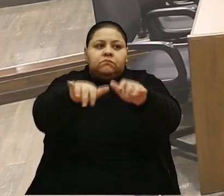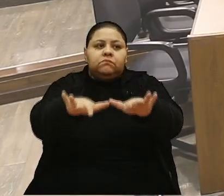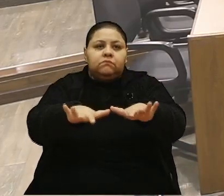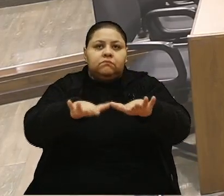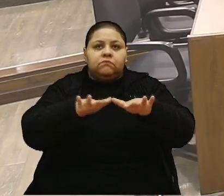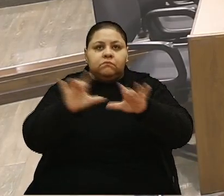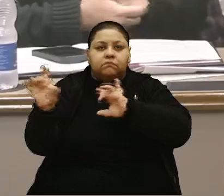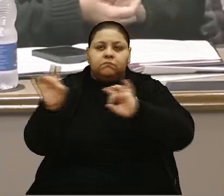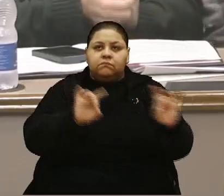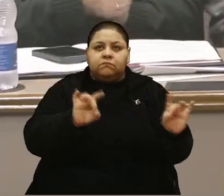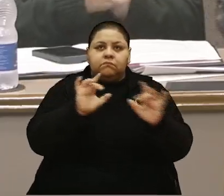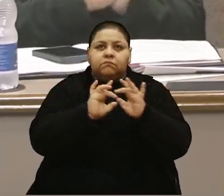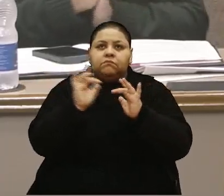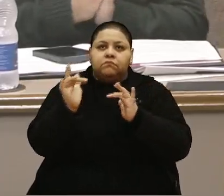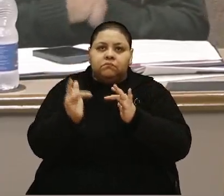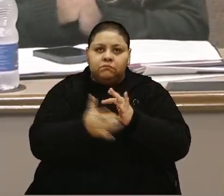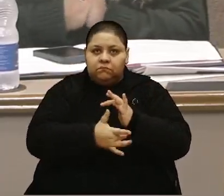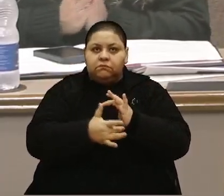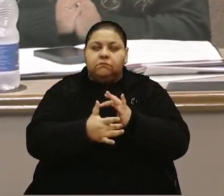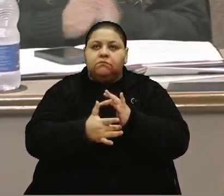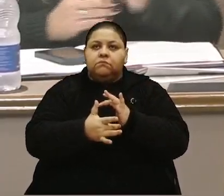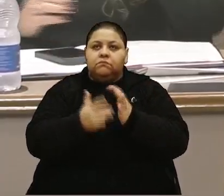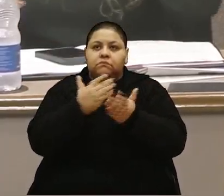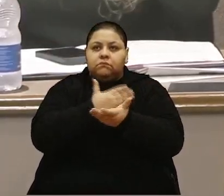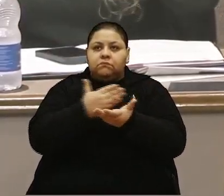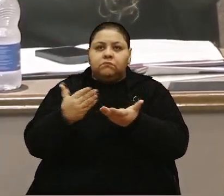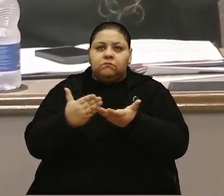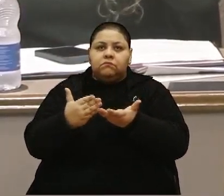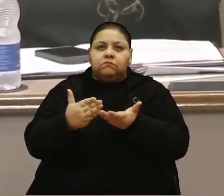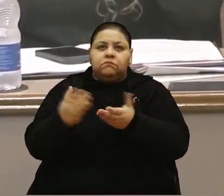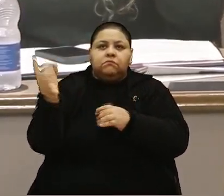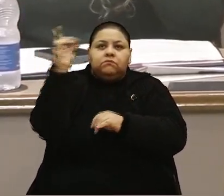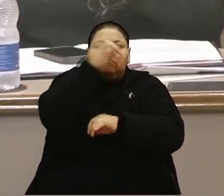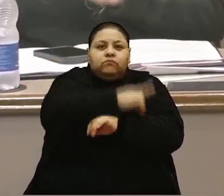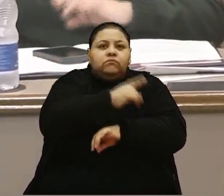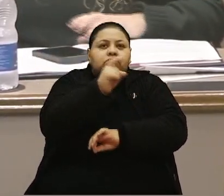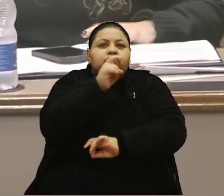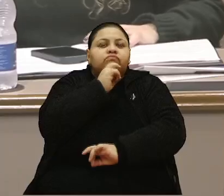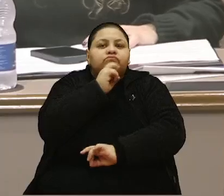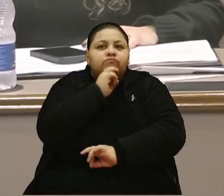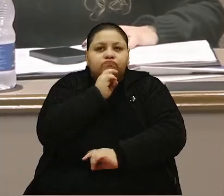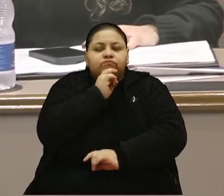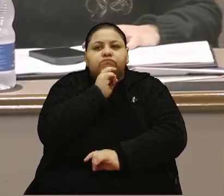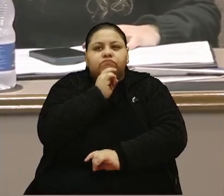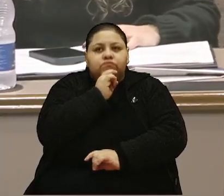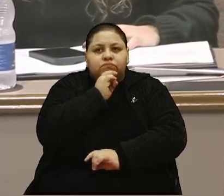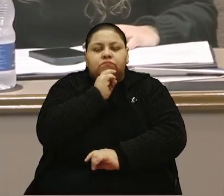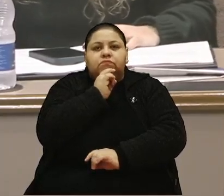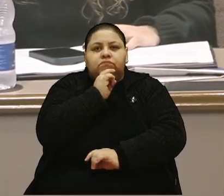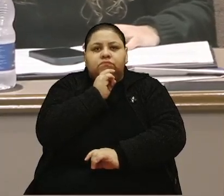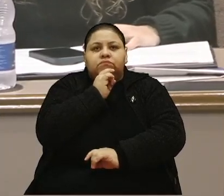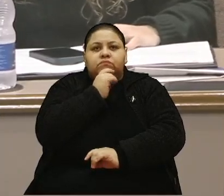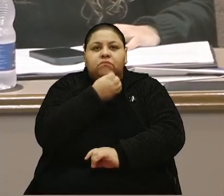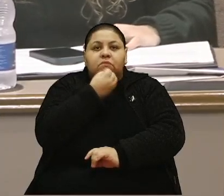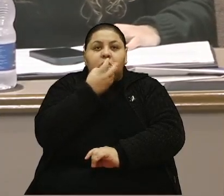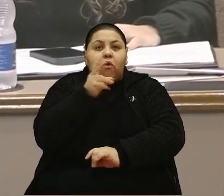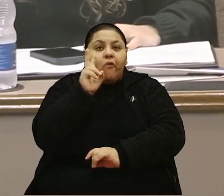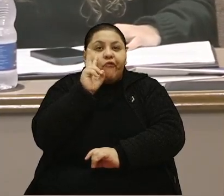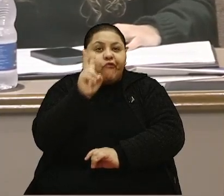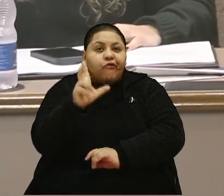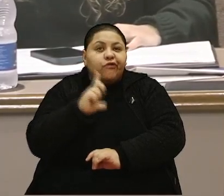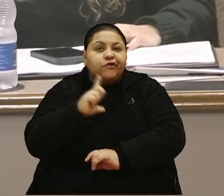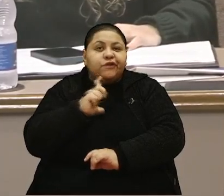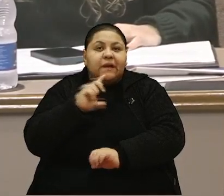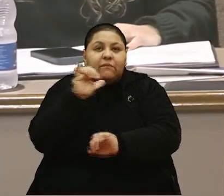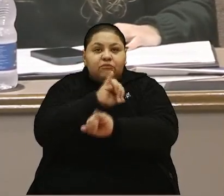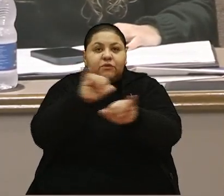nos assistindo pelas redes sociais. Iniciamos mais um dia com bastante frio, e bom ver que temos mais uma